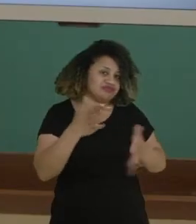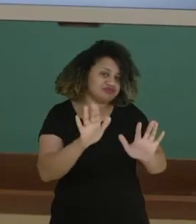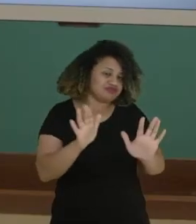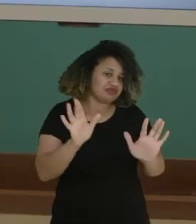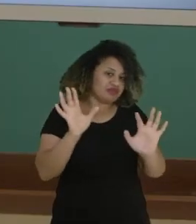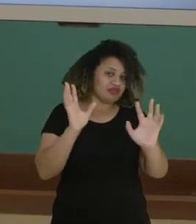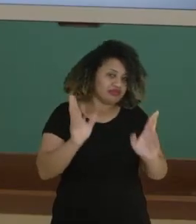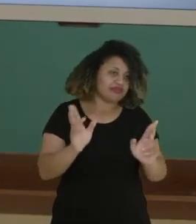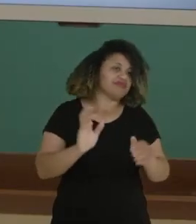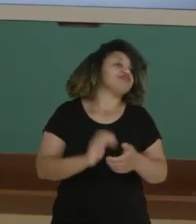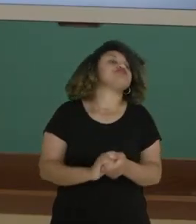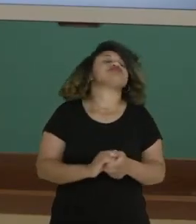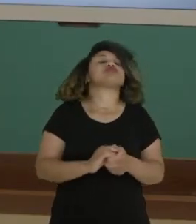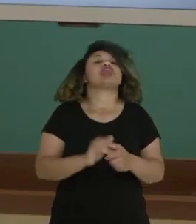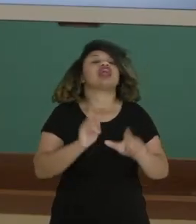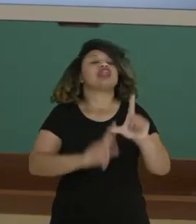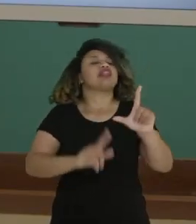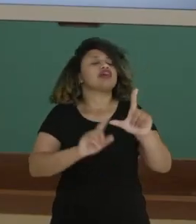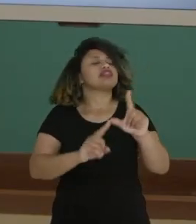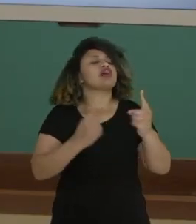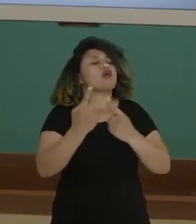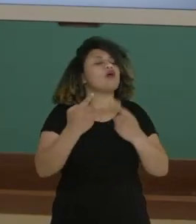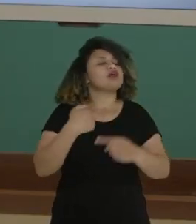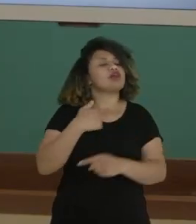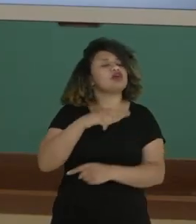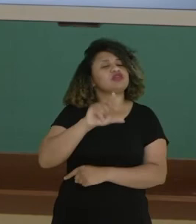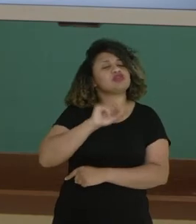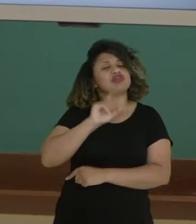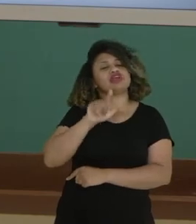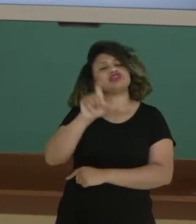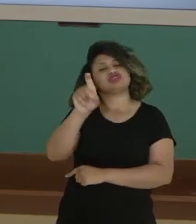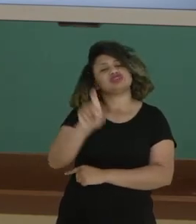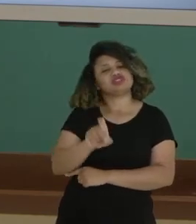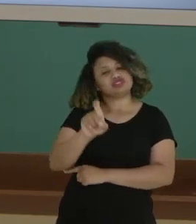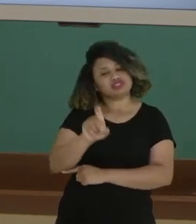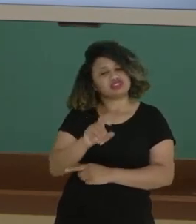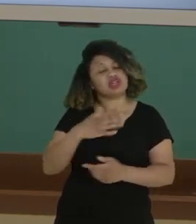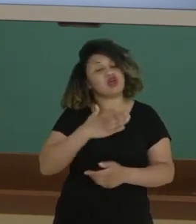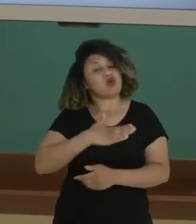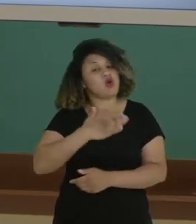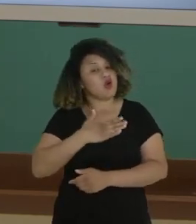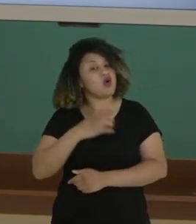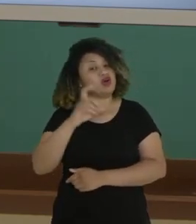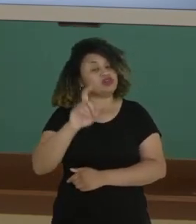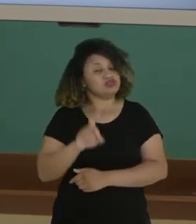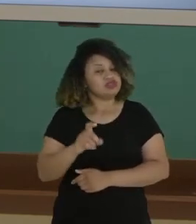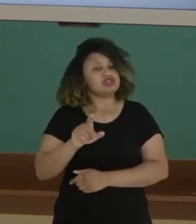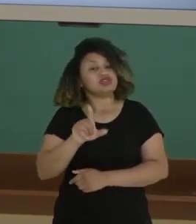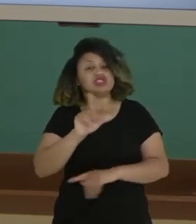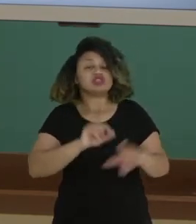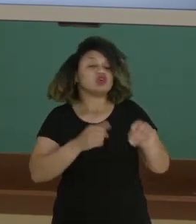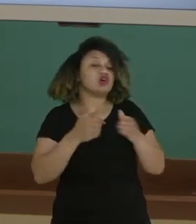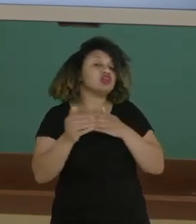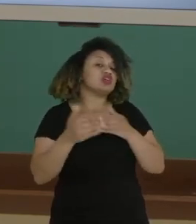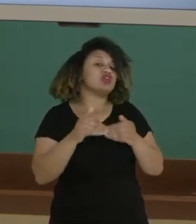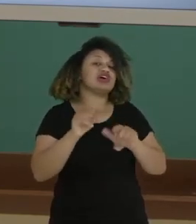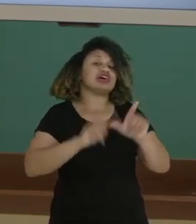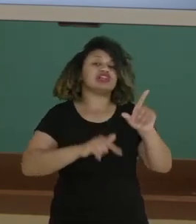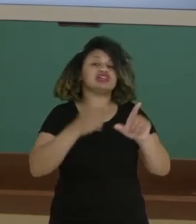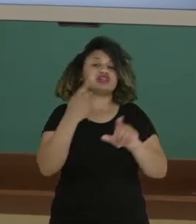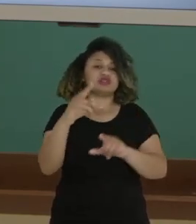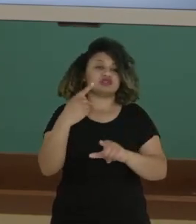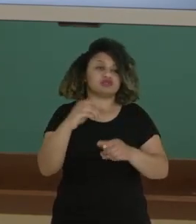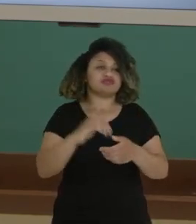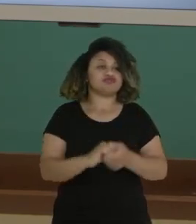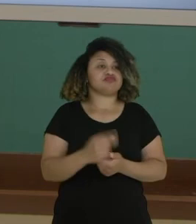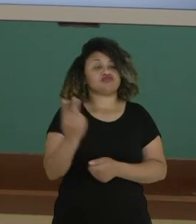Claro que eu chamei de X, porque eu gosto de X. Você chama da letra que você quiser, tá bom? Então, Carlos e